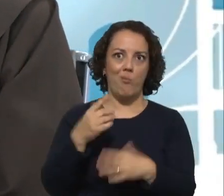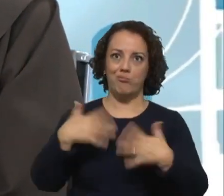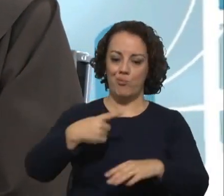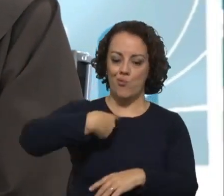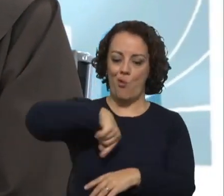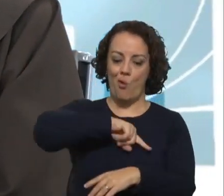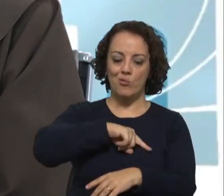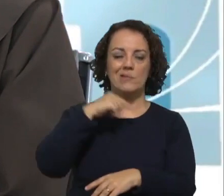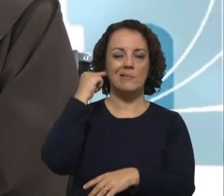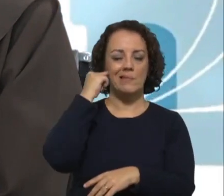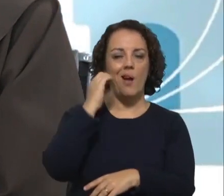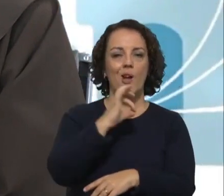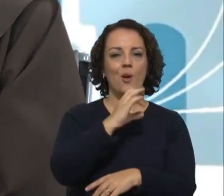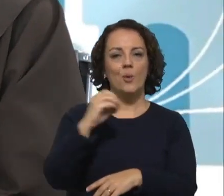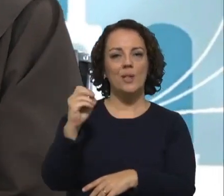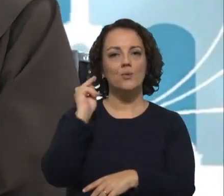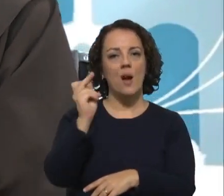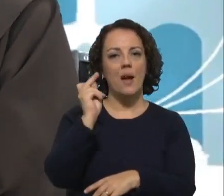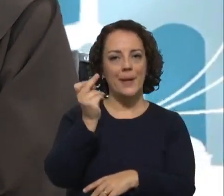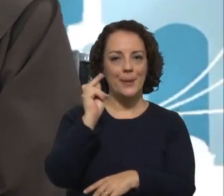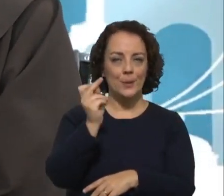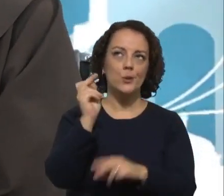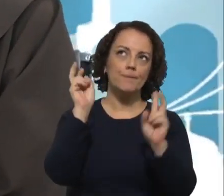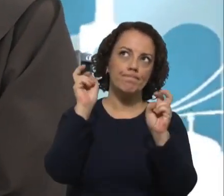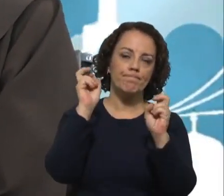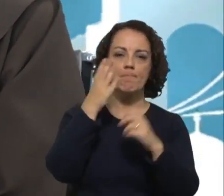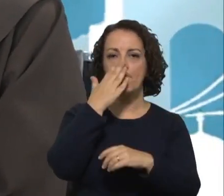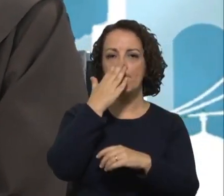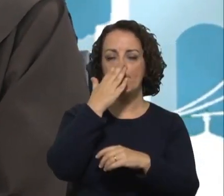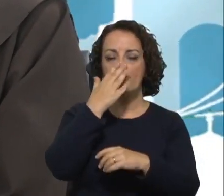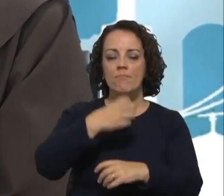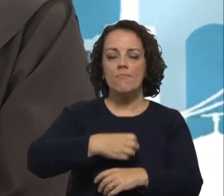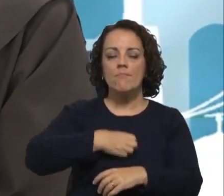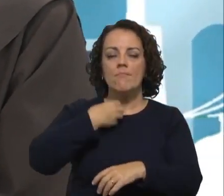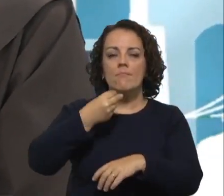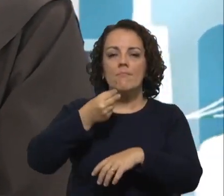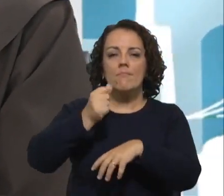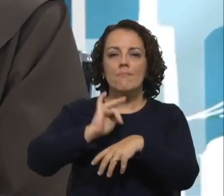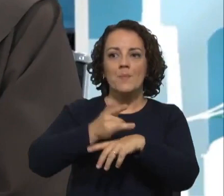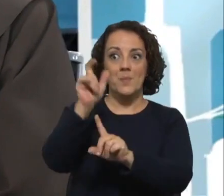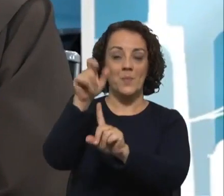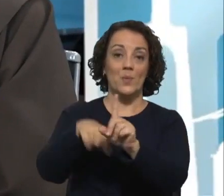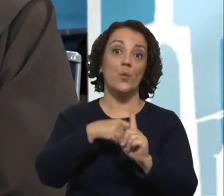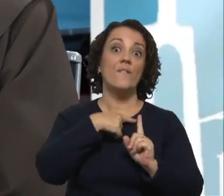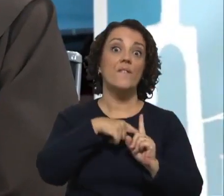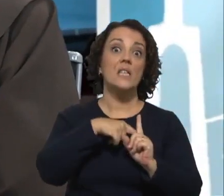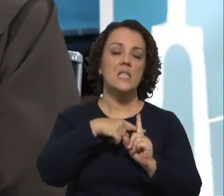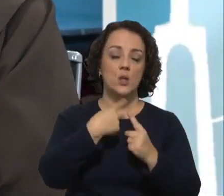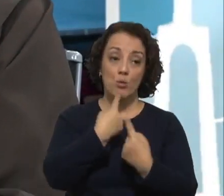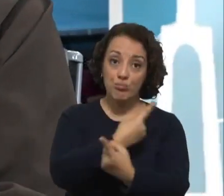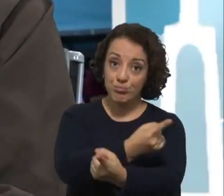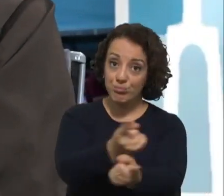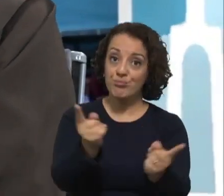os 800 anos dessa, podemos dizer, intuição ou profecia de Francisco, que não